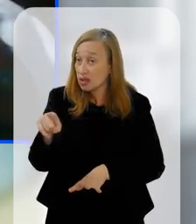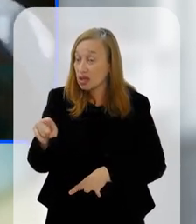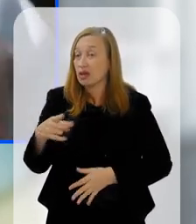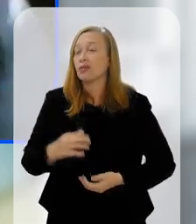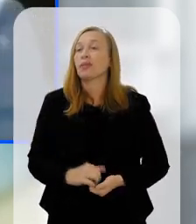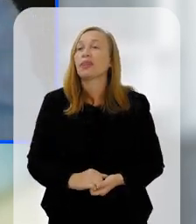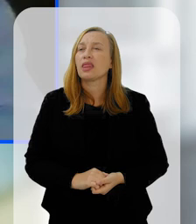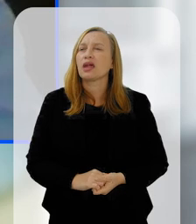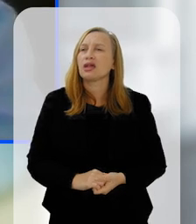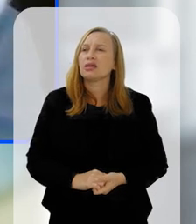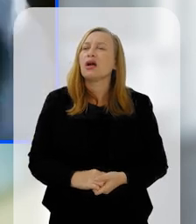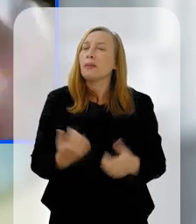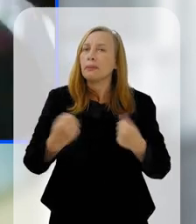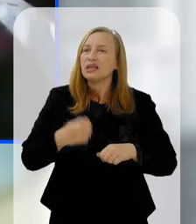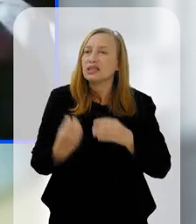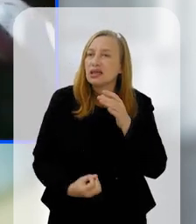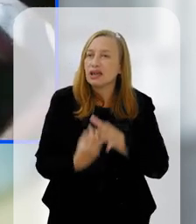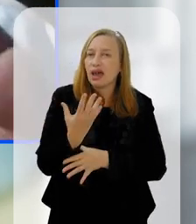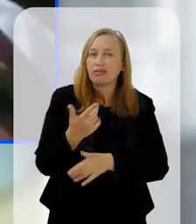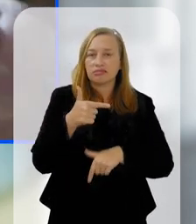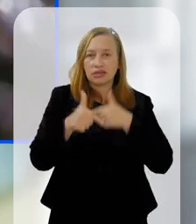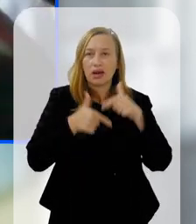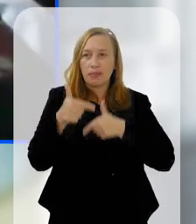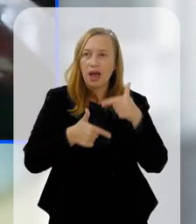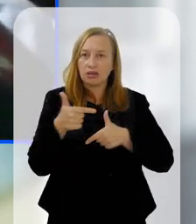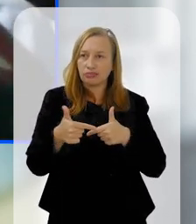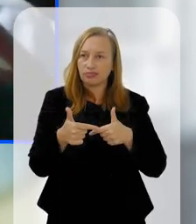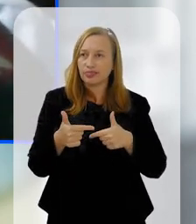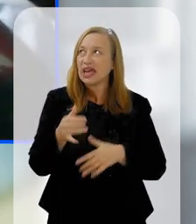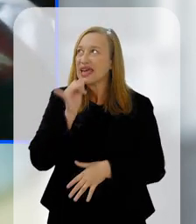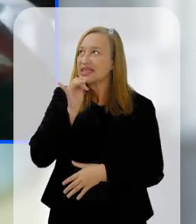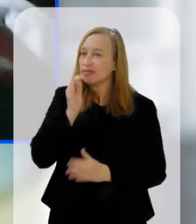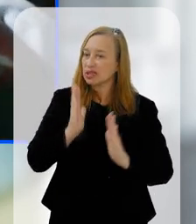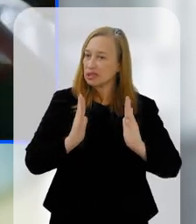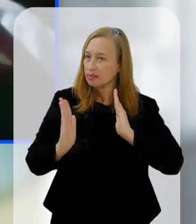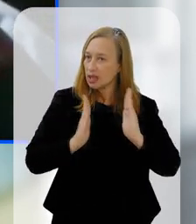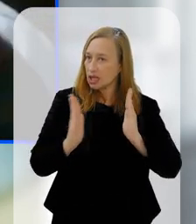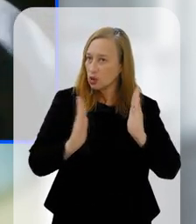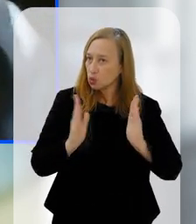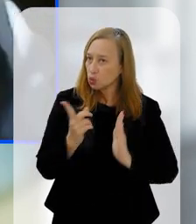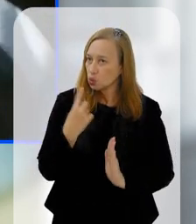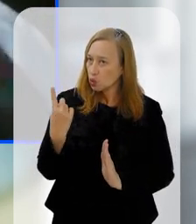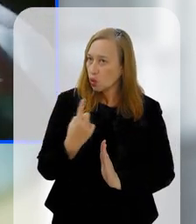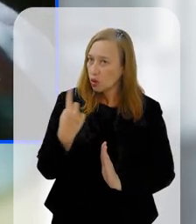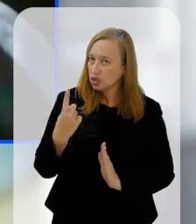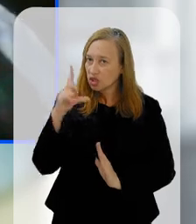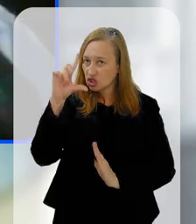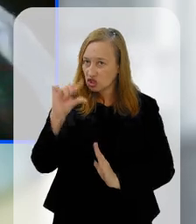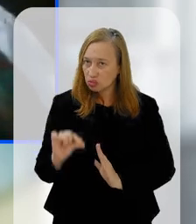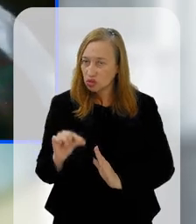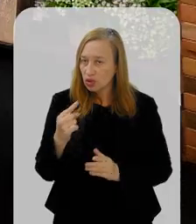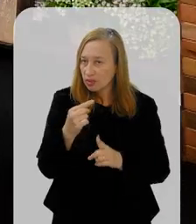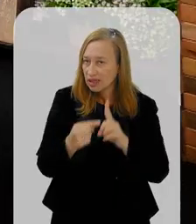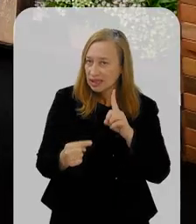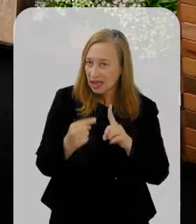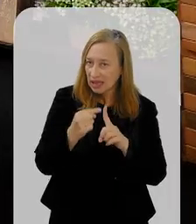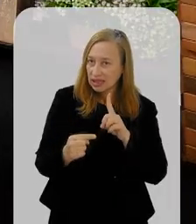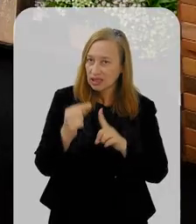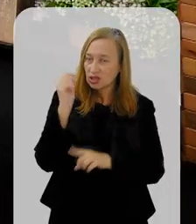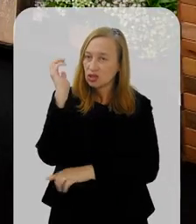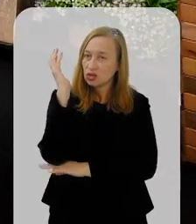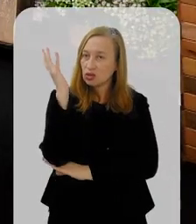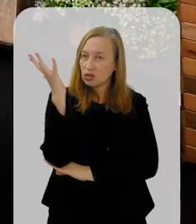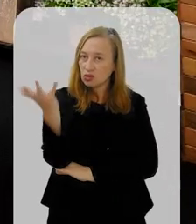você desenvolver sem destruir. Você tem que criar emprego e não obrigar. Por exemplo, nesse período nosso, que a gente